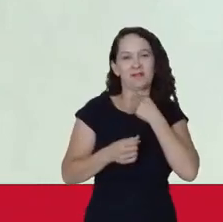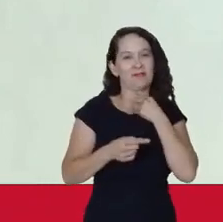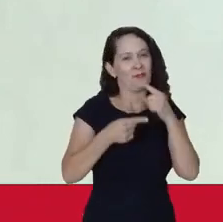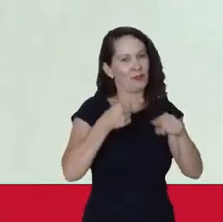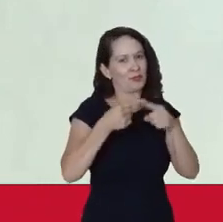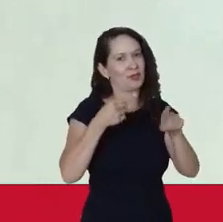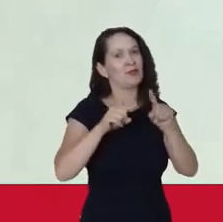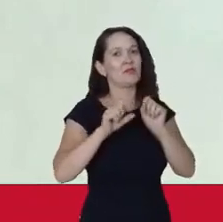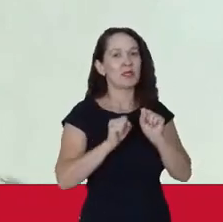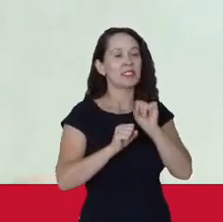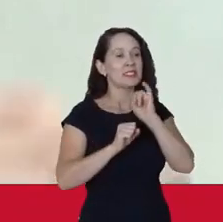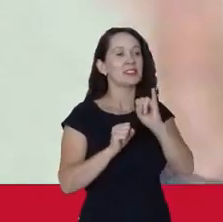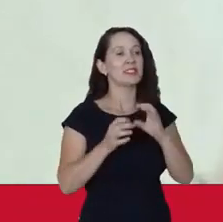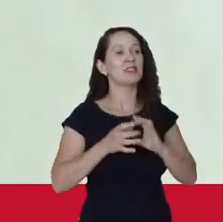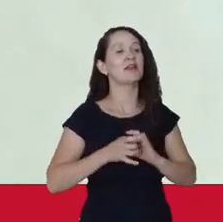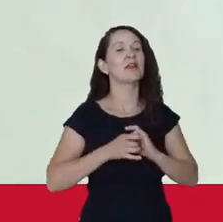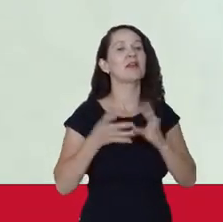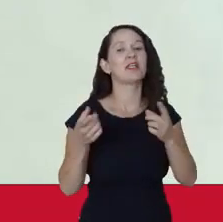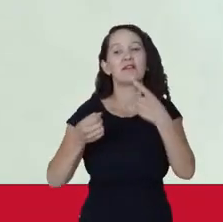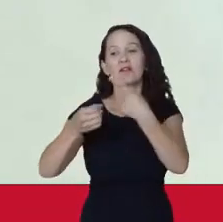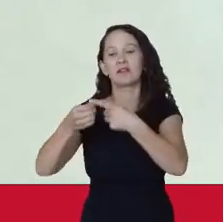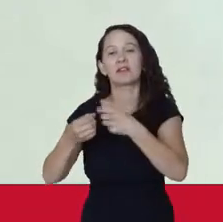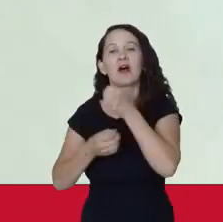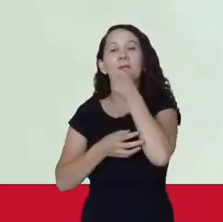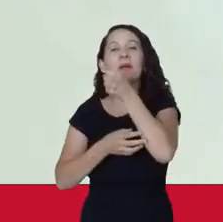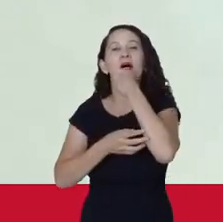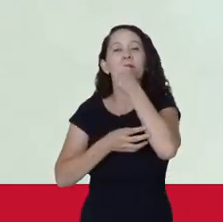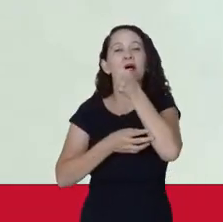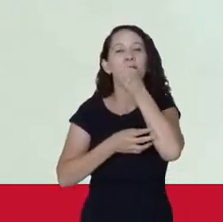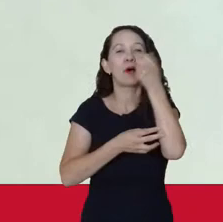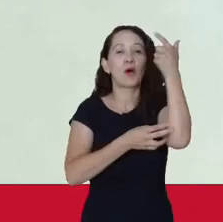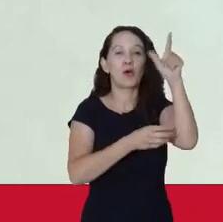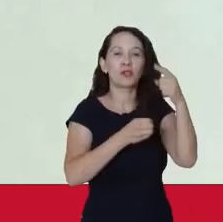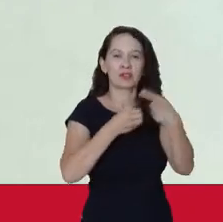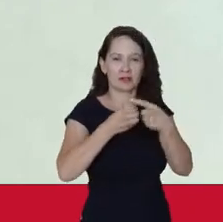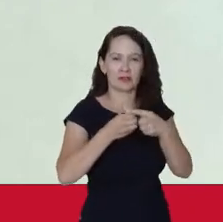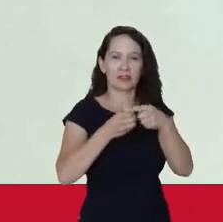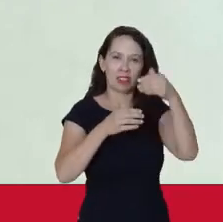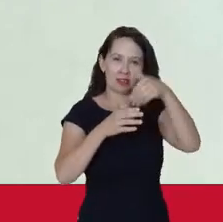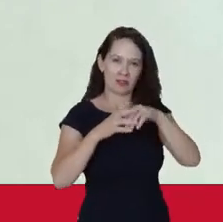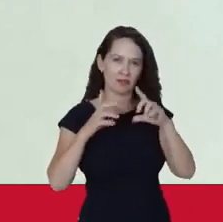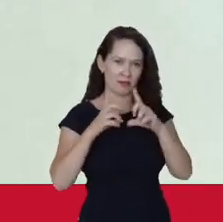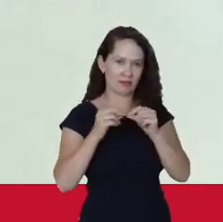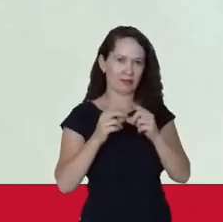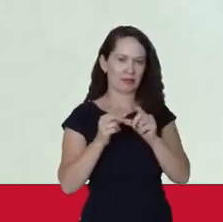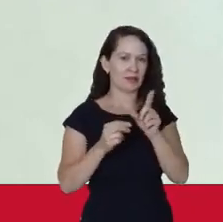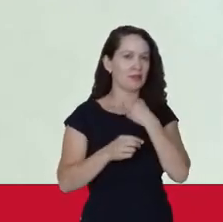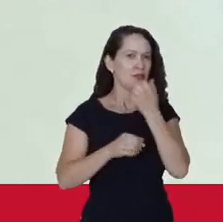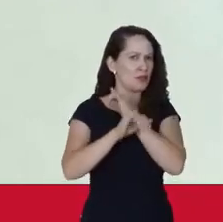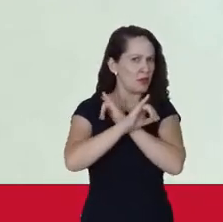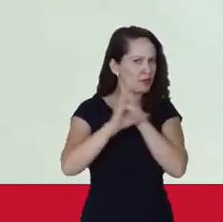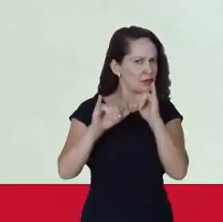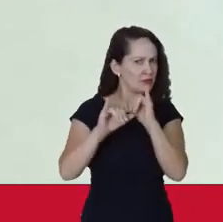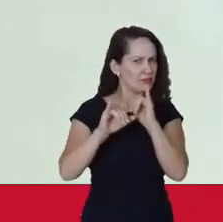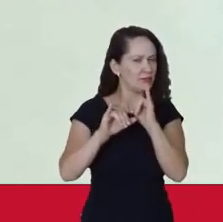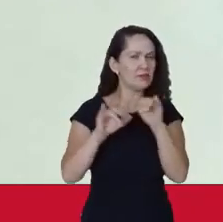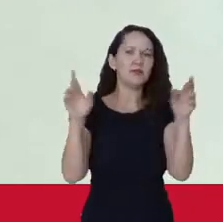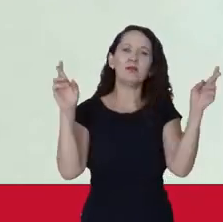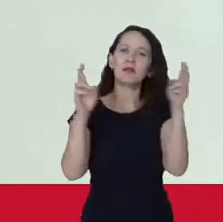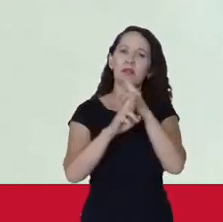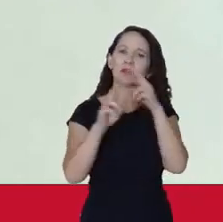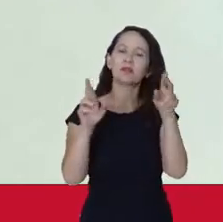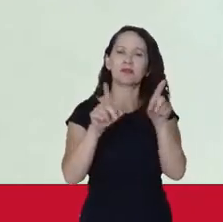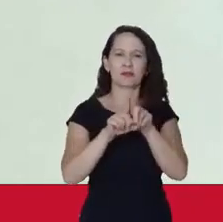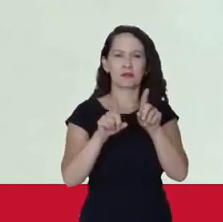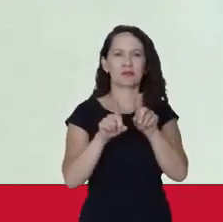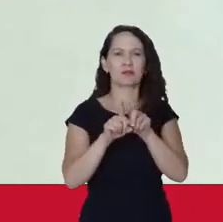mas onde é permitido as cidades administrativas, nós estamos fazendo isso e fazendo uma relação